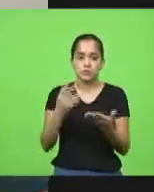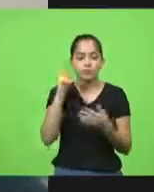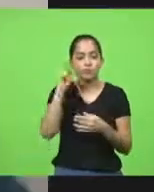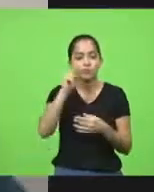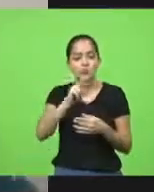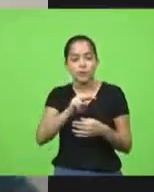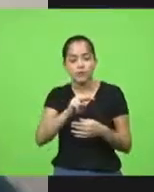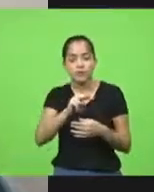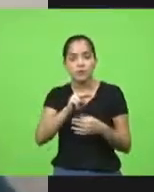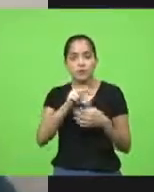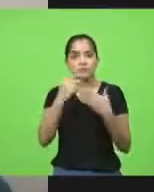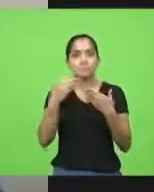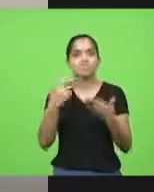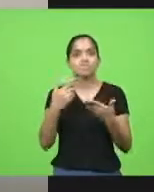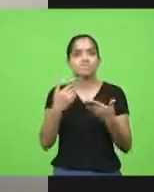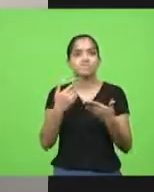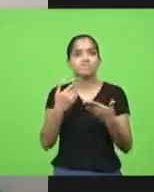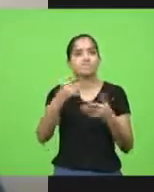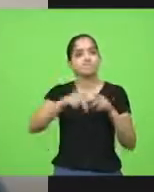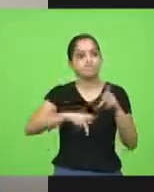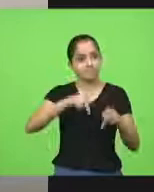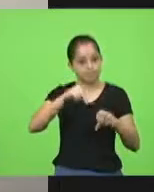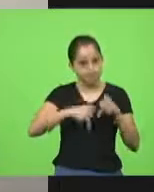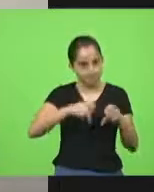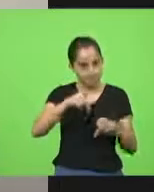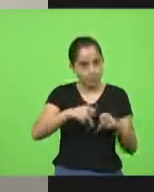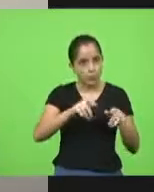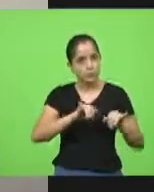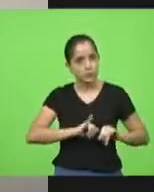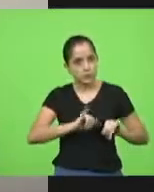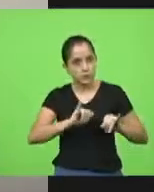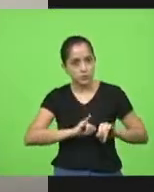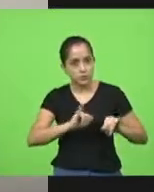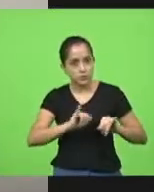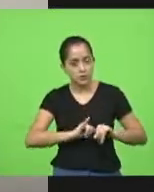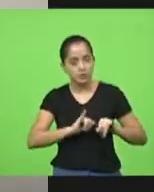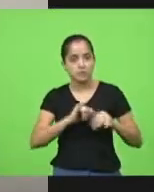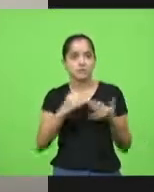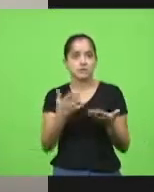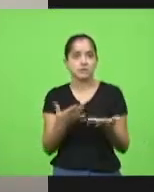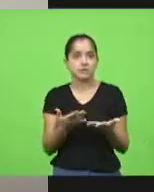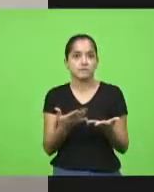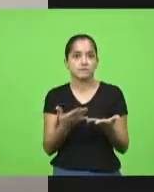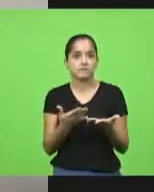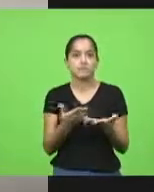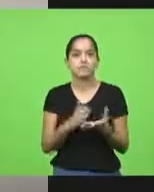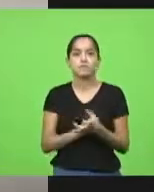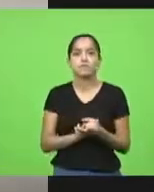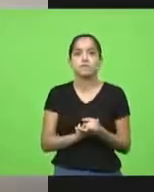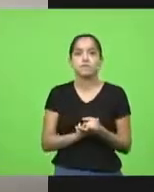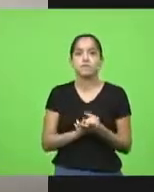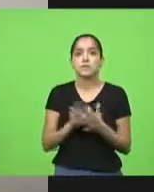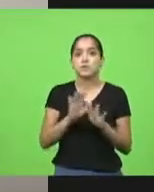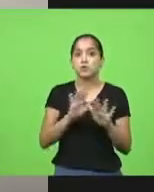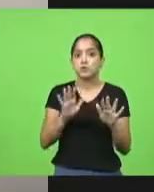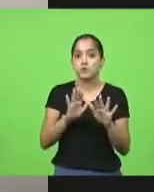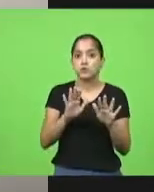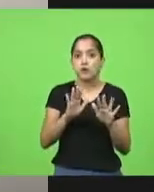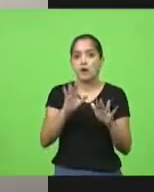que vai ao encontro do povo oprimido e crente. Ele não só celebra a